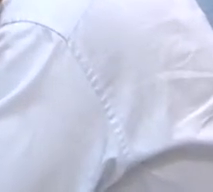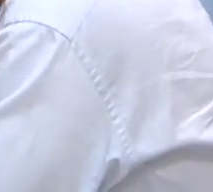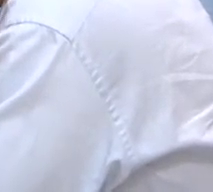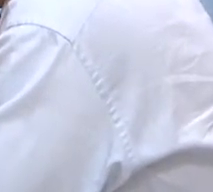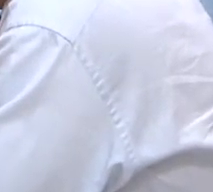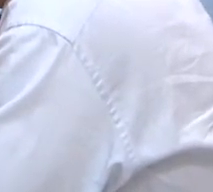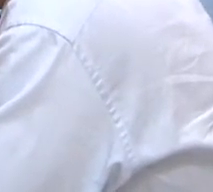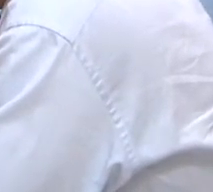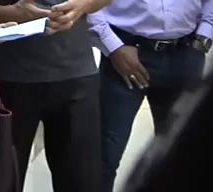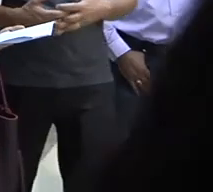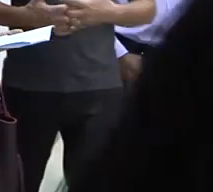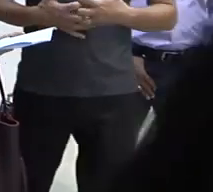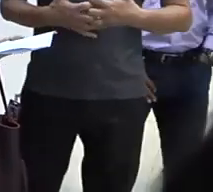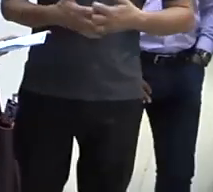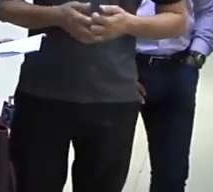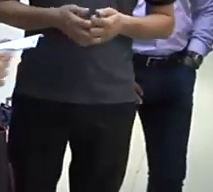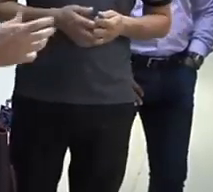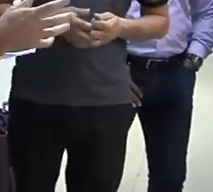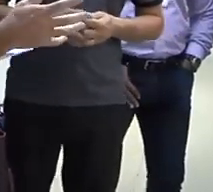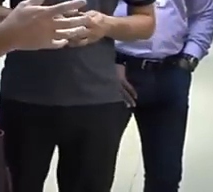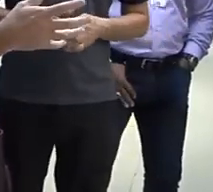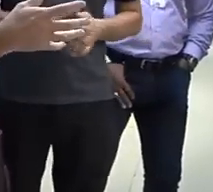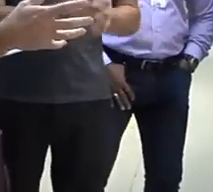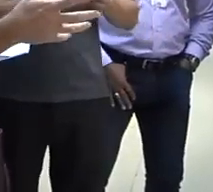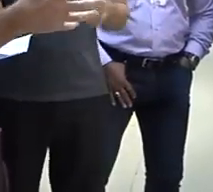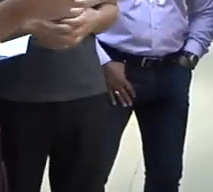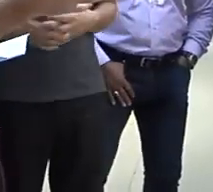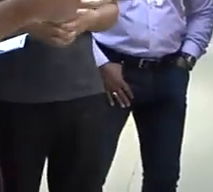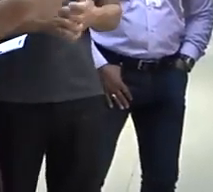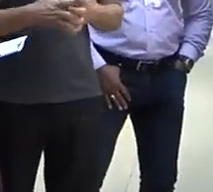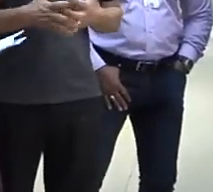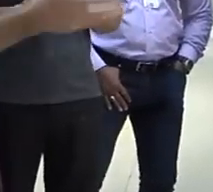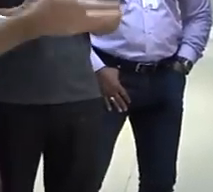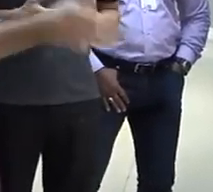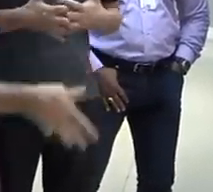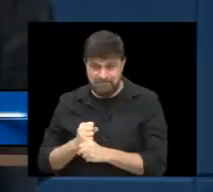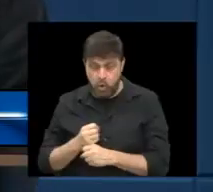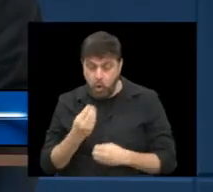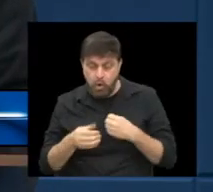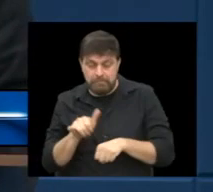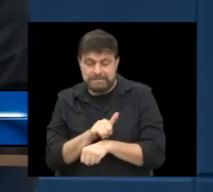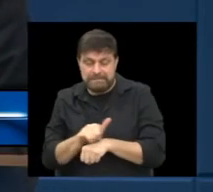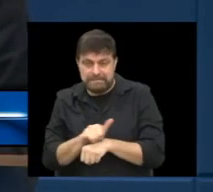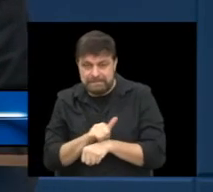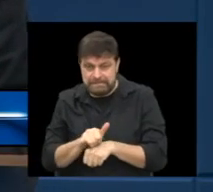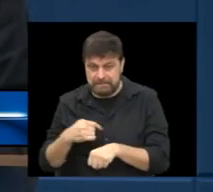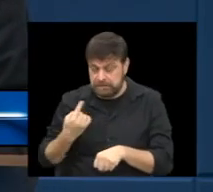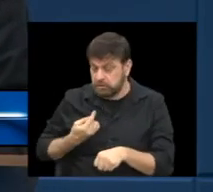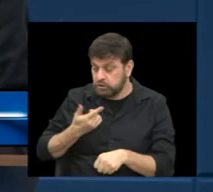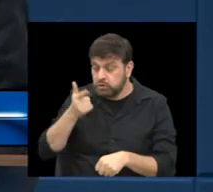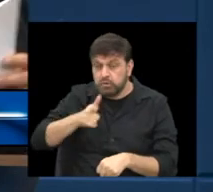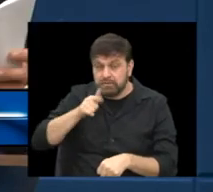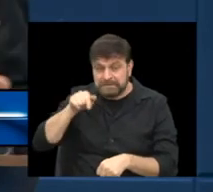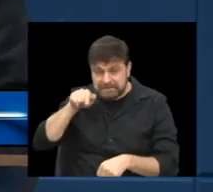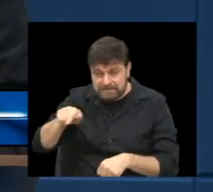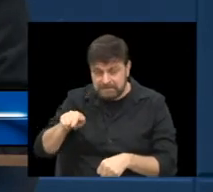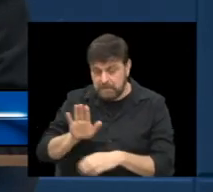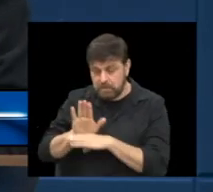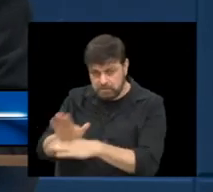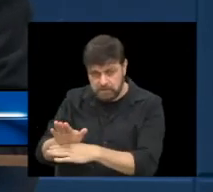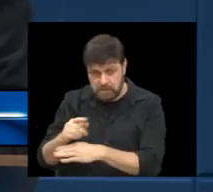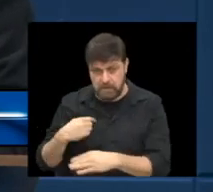Estudos sobre o PAI Serviço, falou sobre o relatório final durante a última reunião ordinária. O nosso relatório,